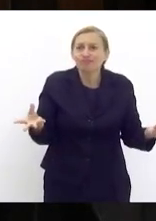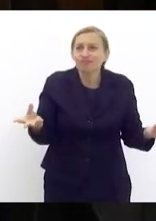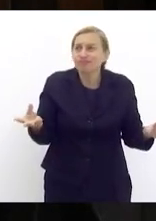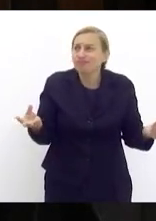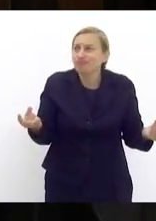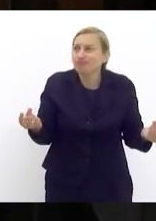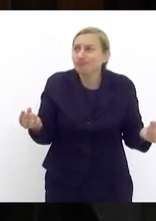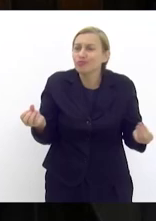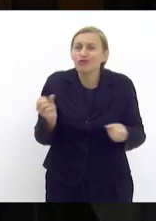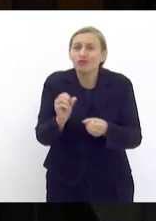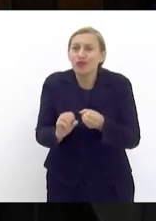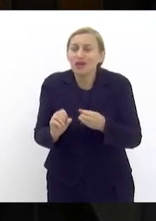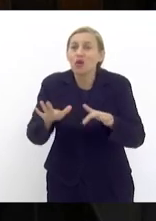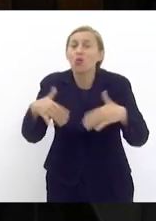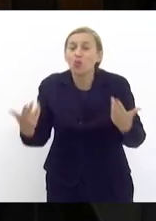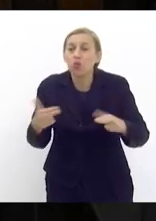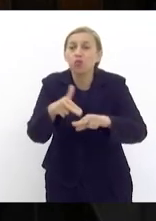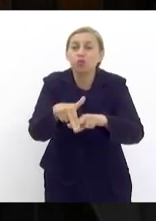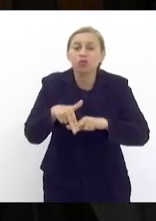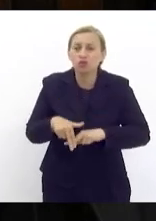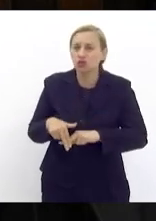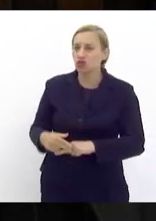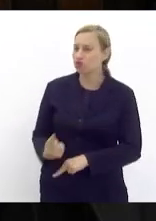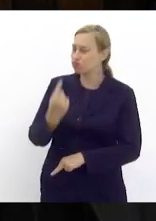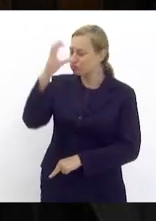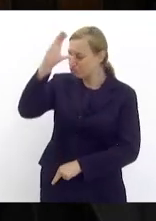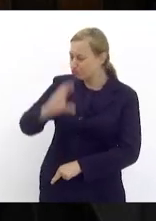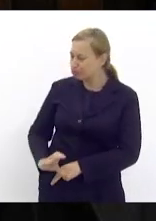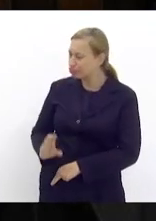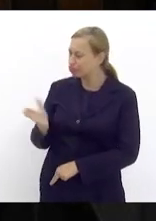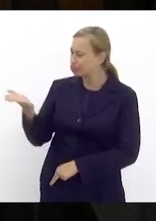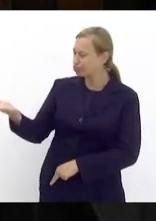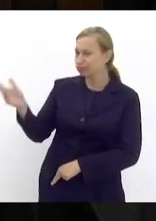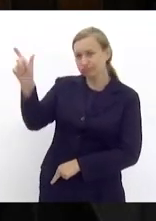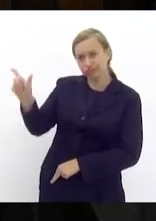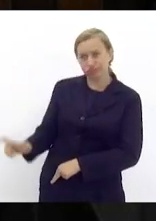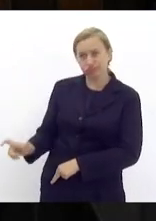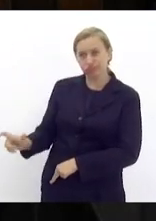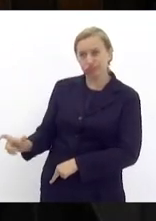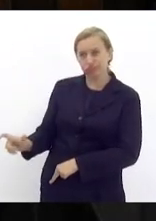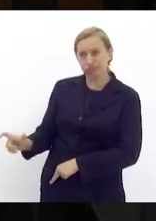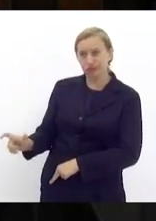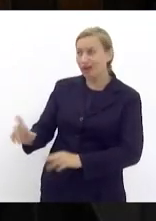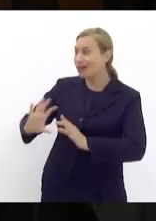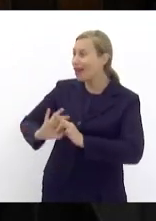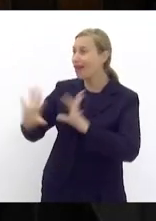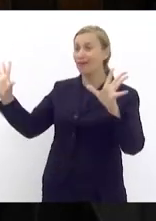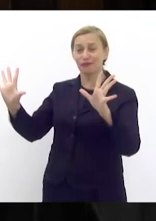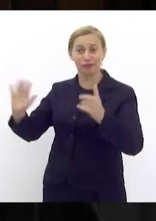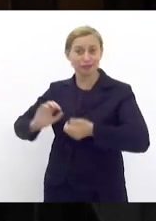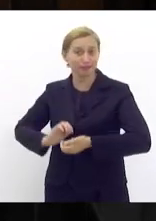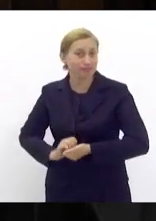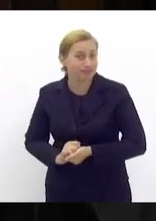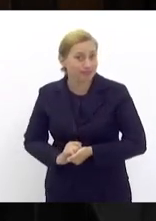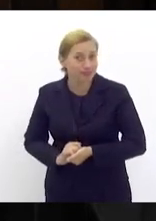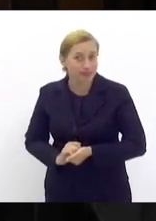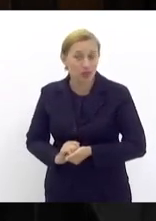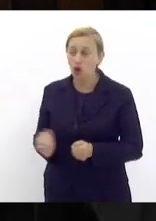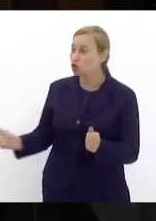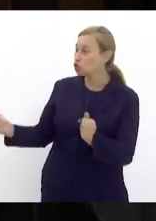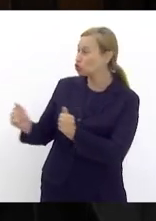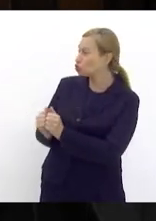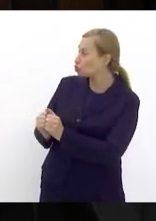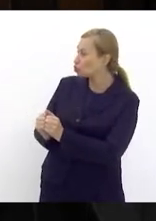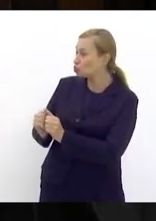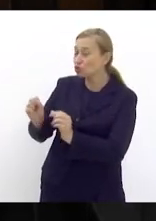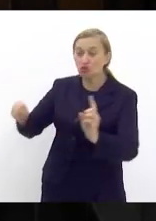e qual o motivo que leva um cidadão como esse ainda estar solto junto de